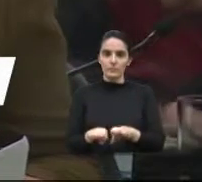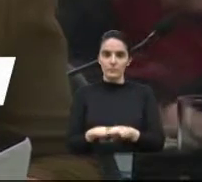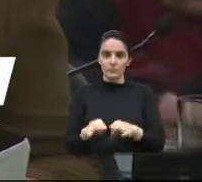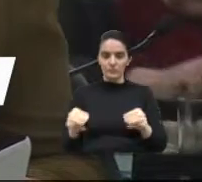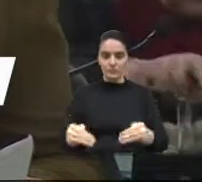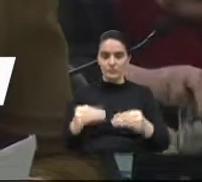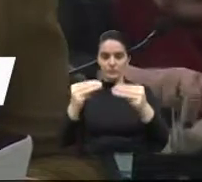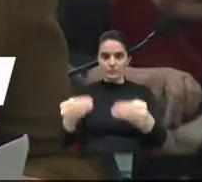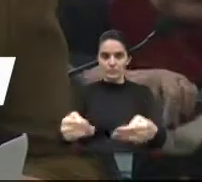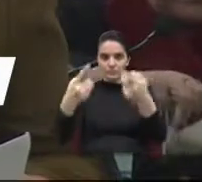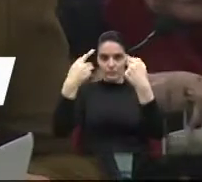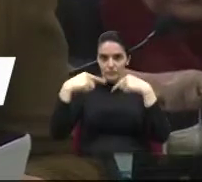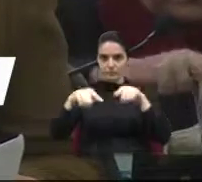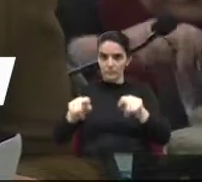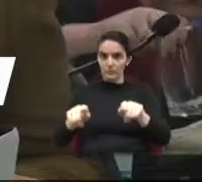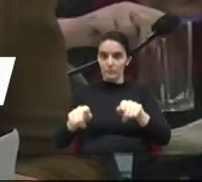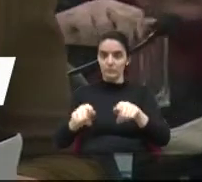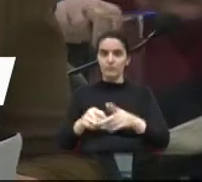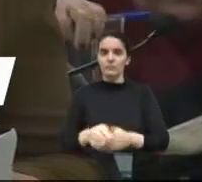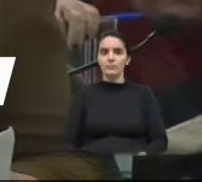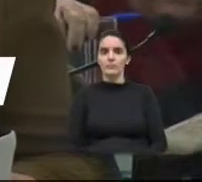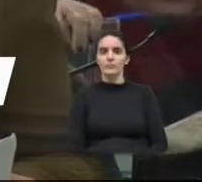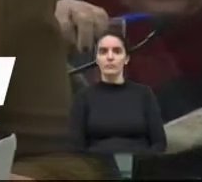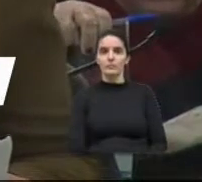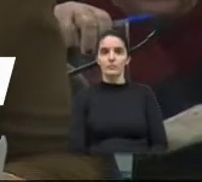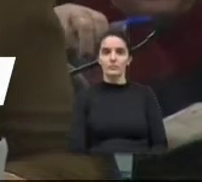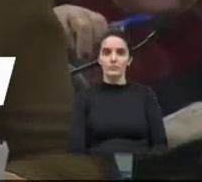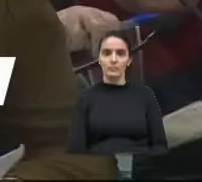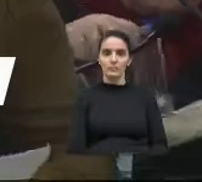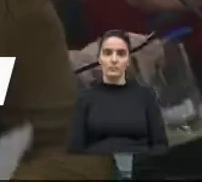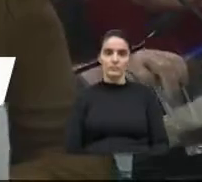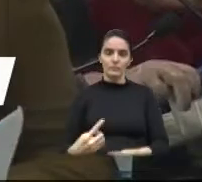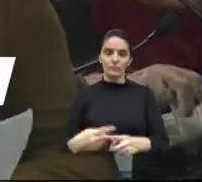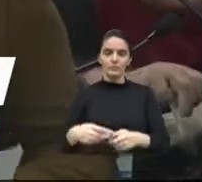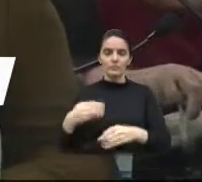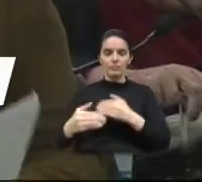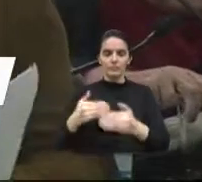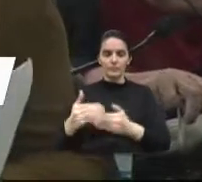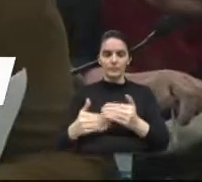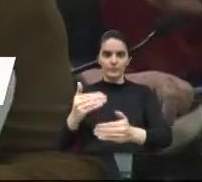de apelo e, como passaram os dias, a